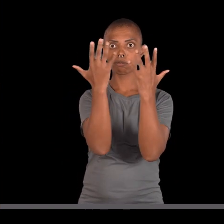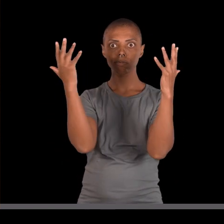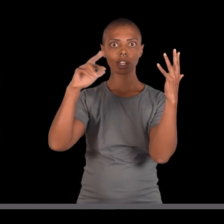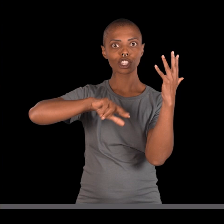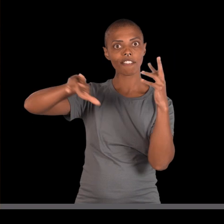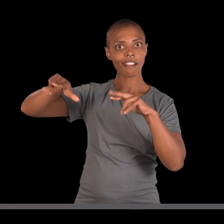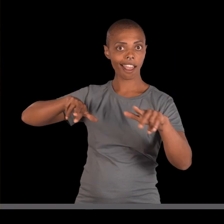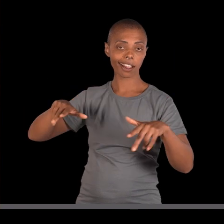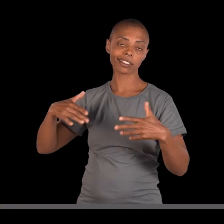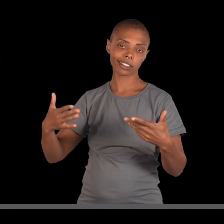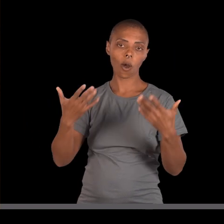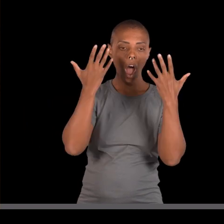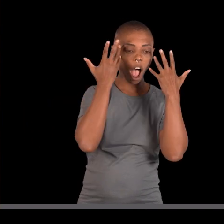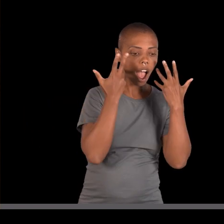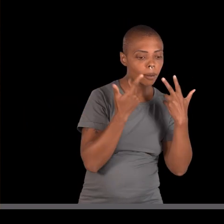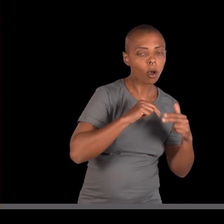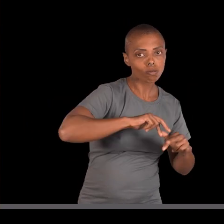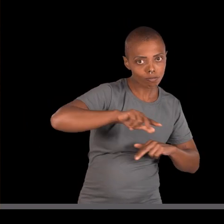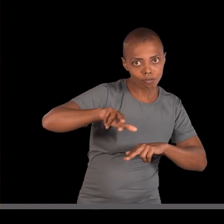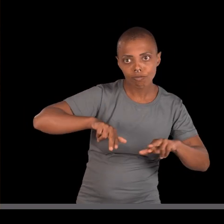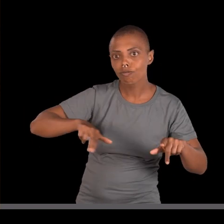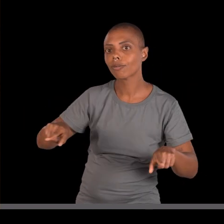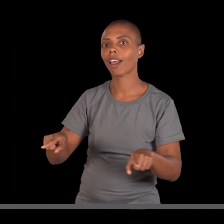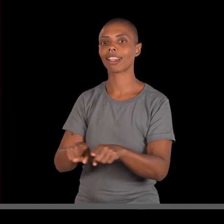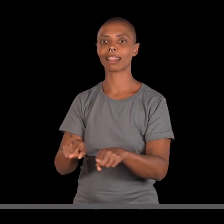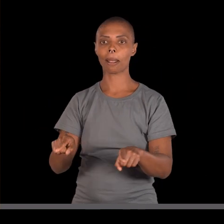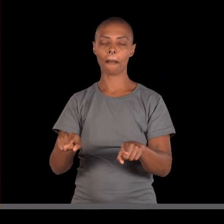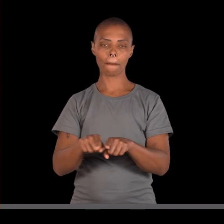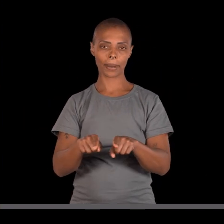variedade muito grande de paisagens, você vai ter também de espécies